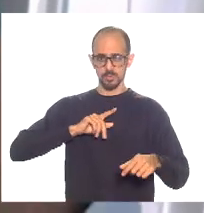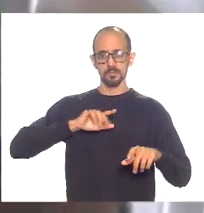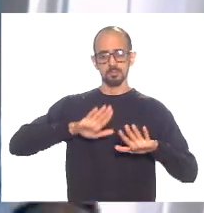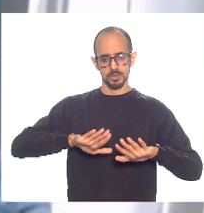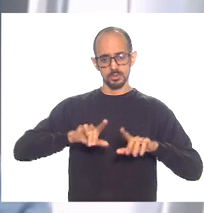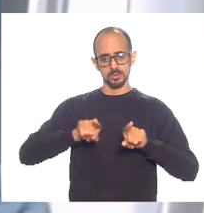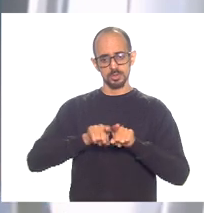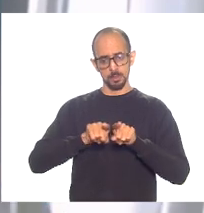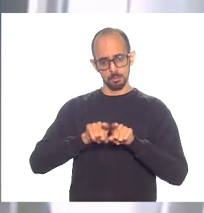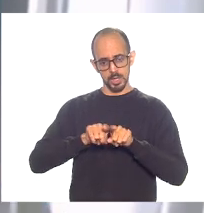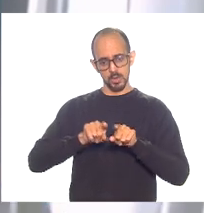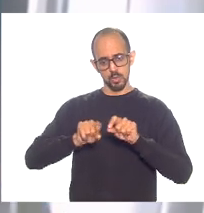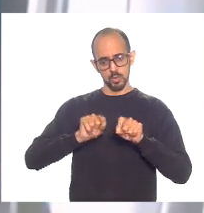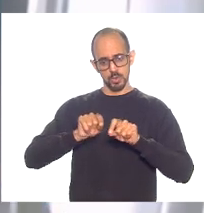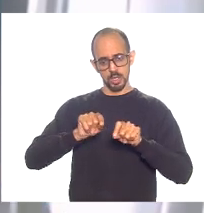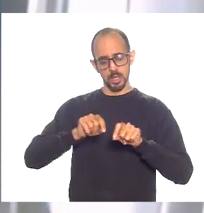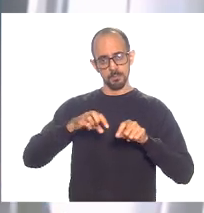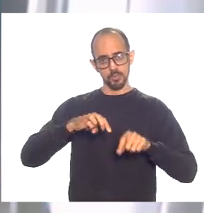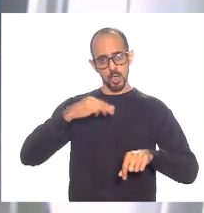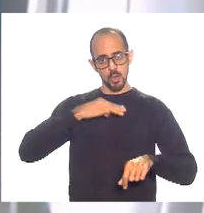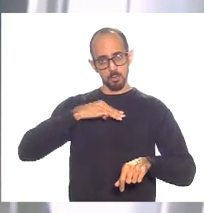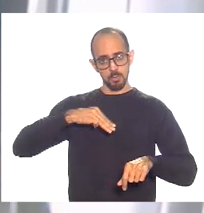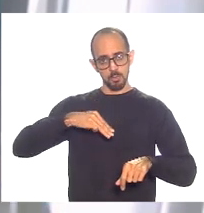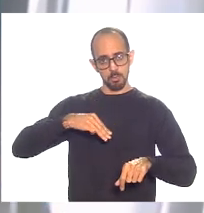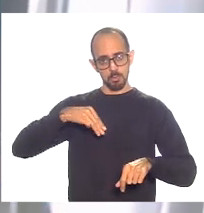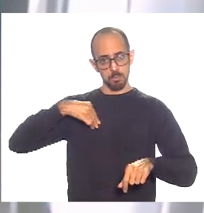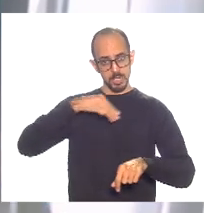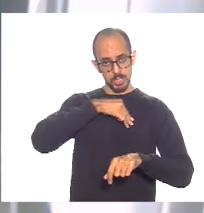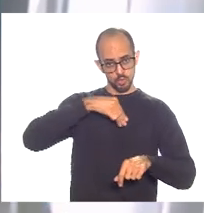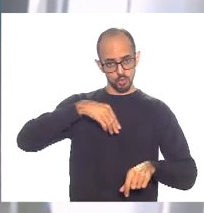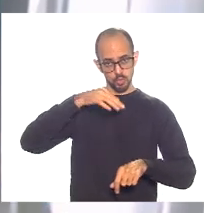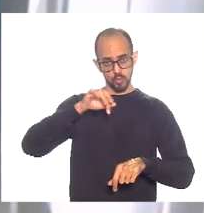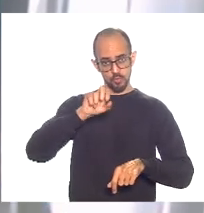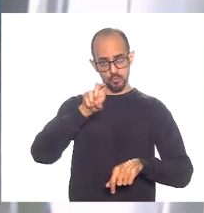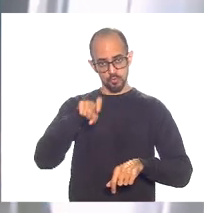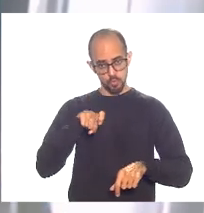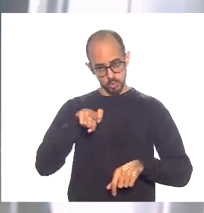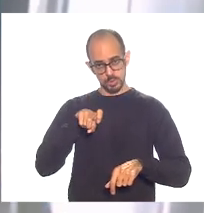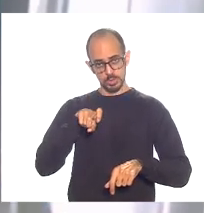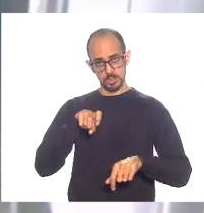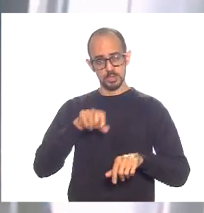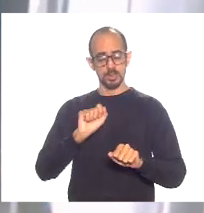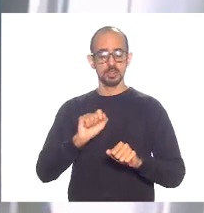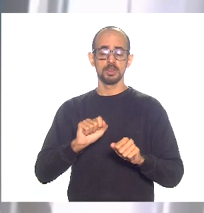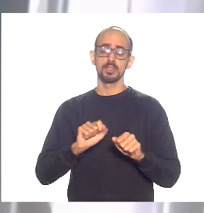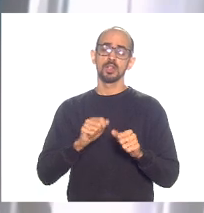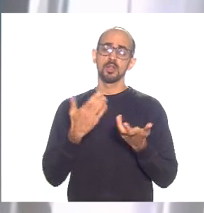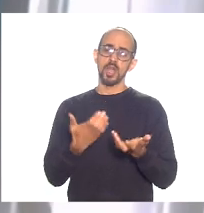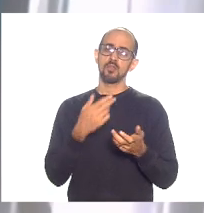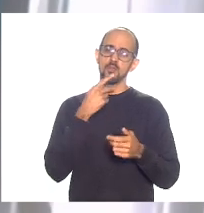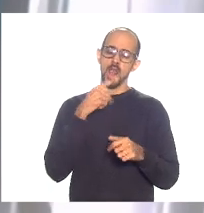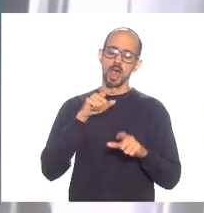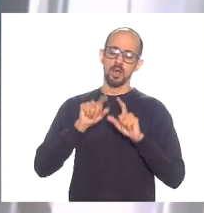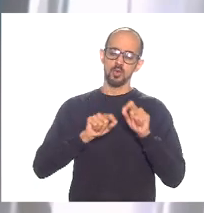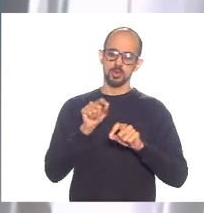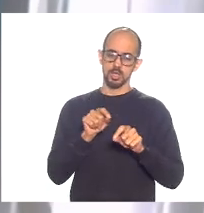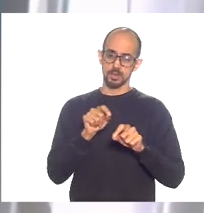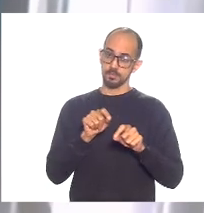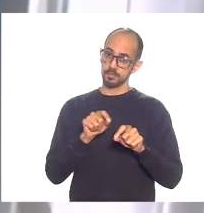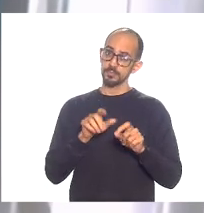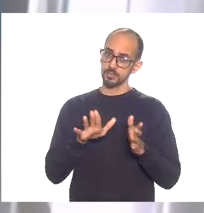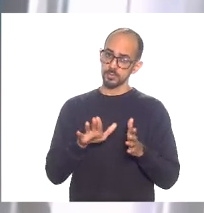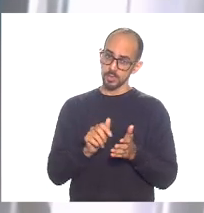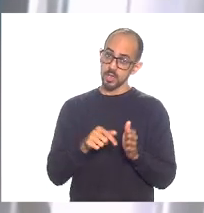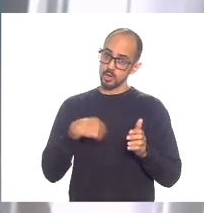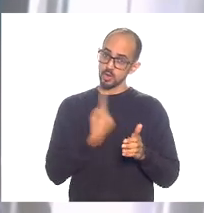a decisão do ministro Fux, né? E eu quero aqui dizer, não poderia ser diferente, nós, digo de novo, nós que juramos